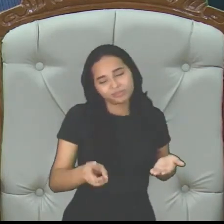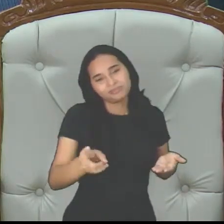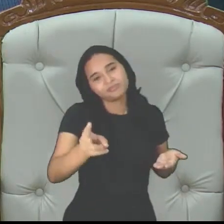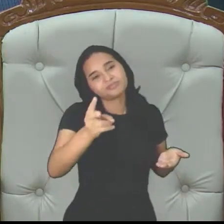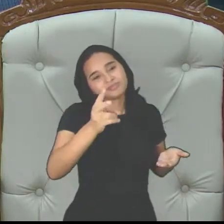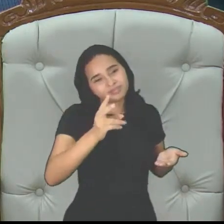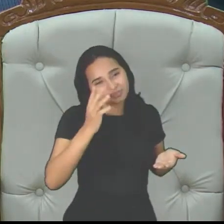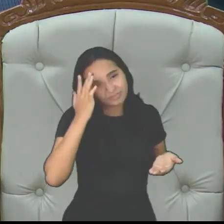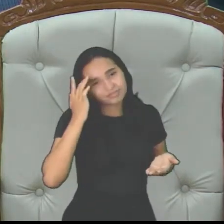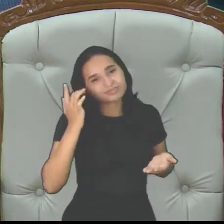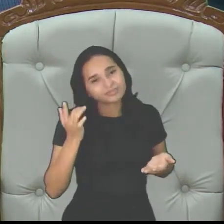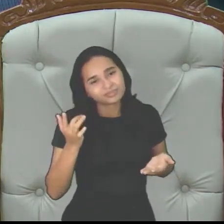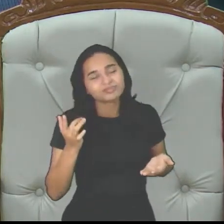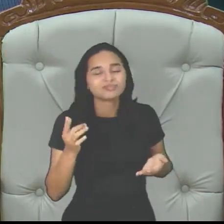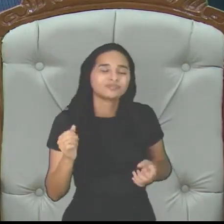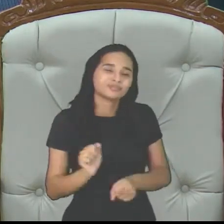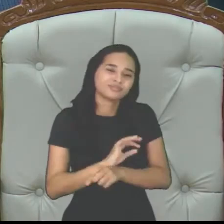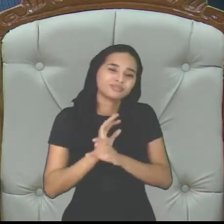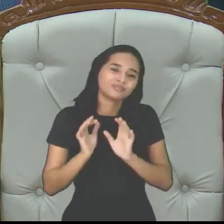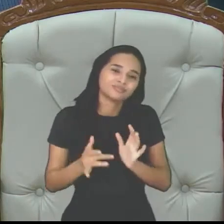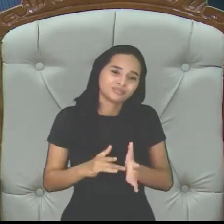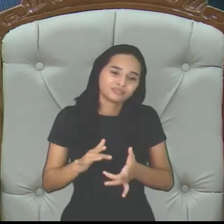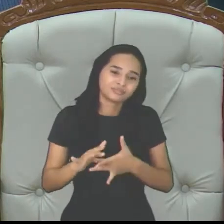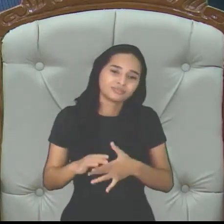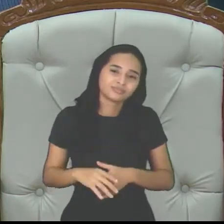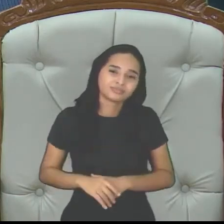também amanhã. Glórias a Jesus.